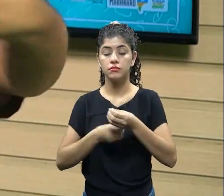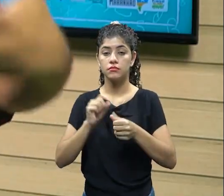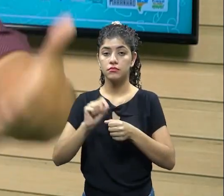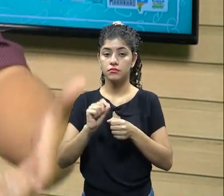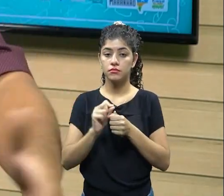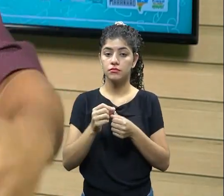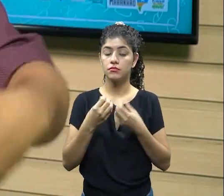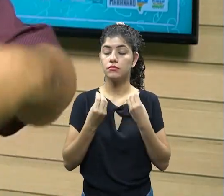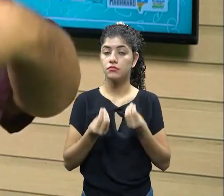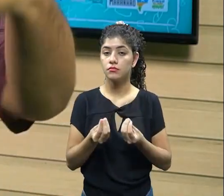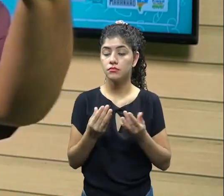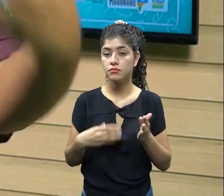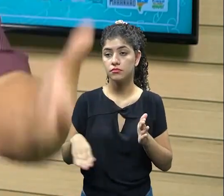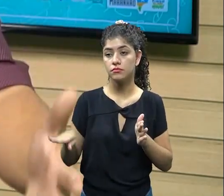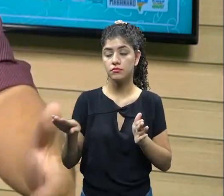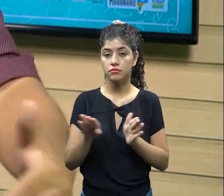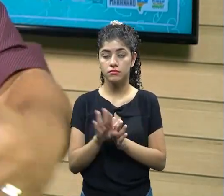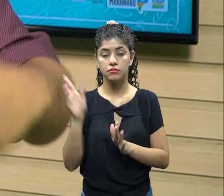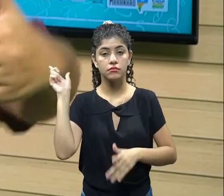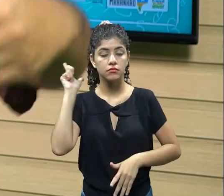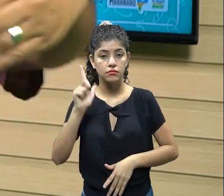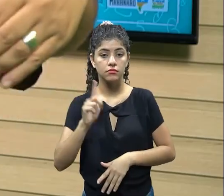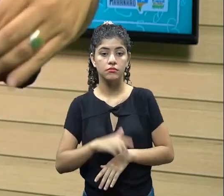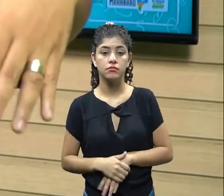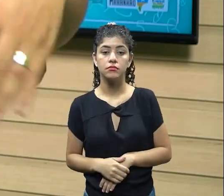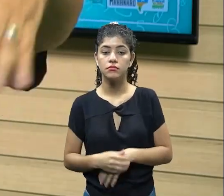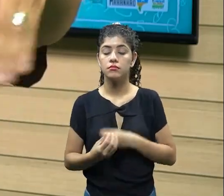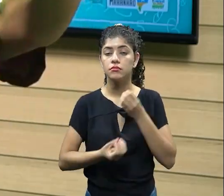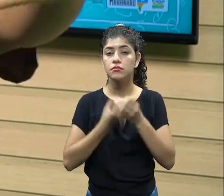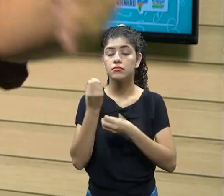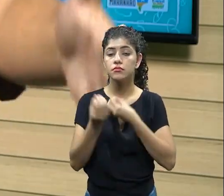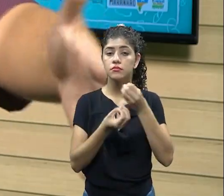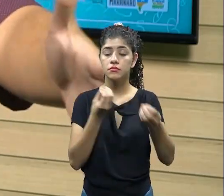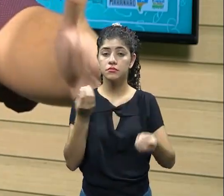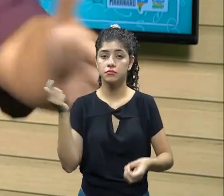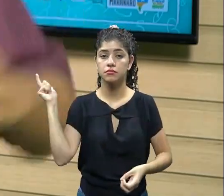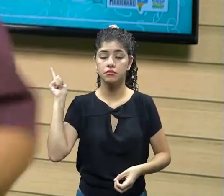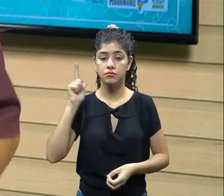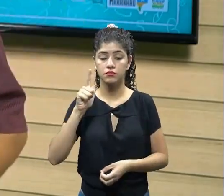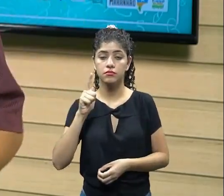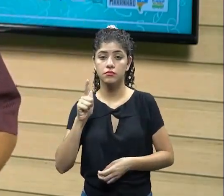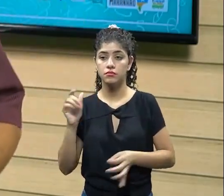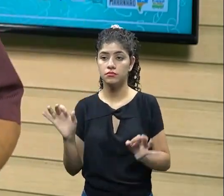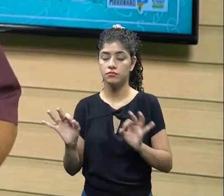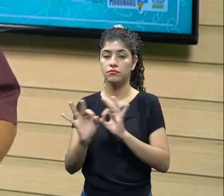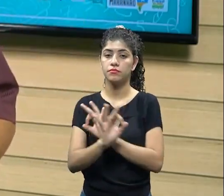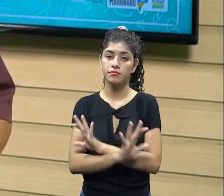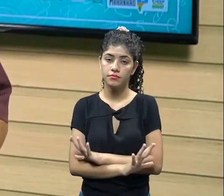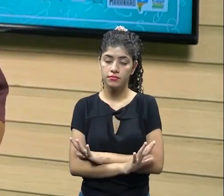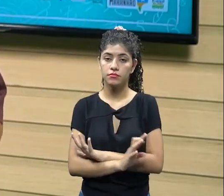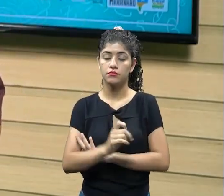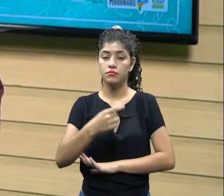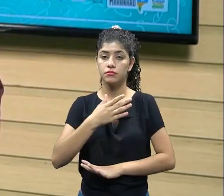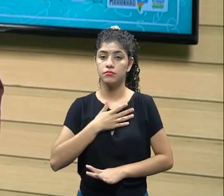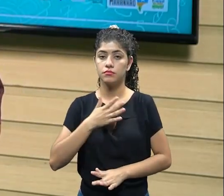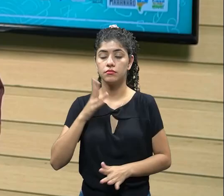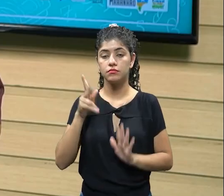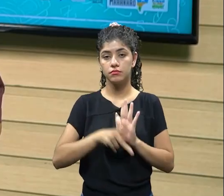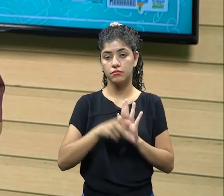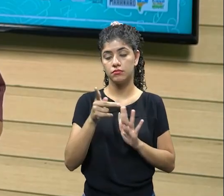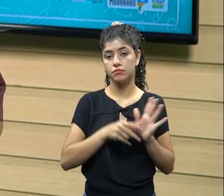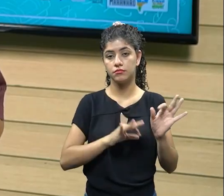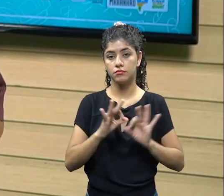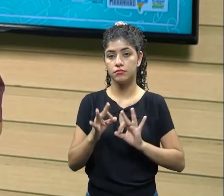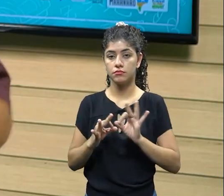fazer, para onde eu quero chegar, como eu vou fazer isso, para que eu possa chegar até no final da